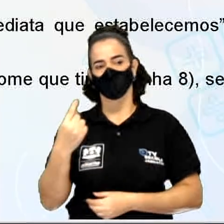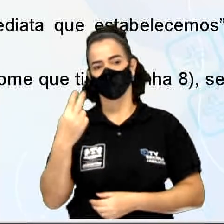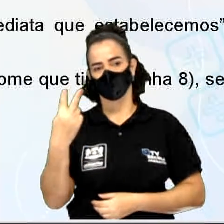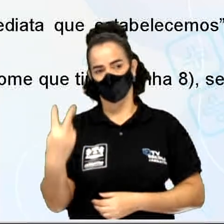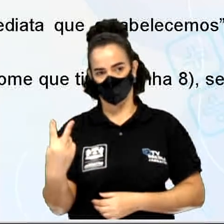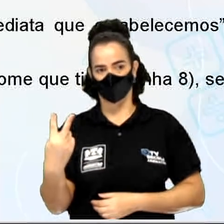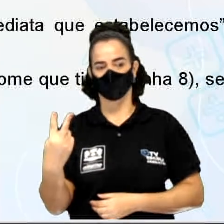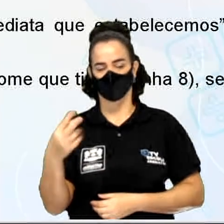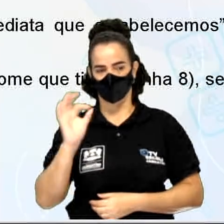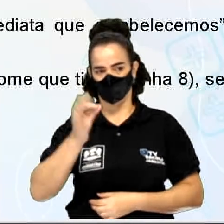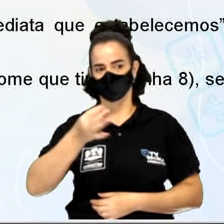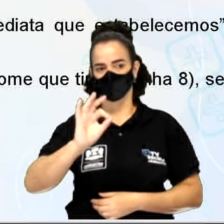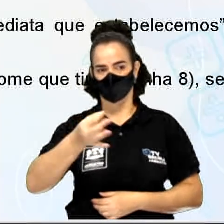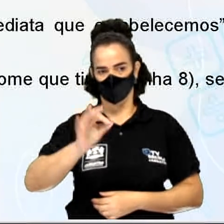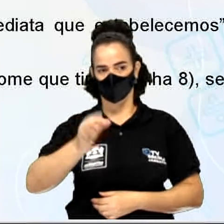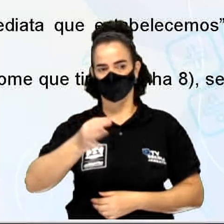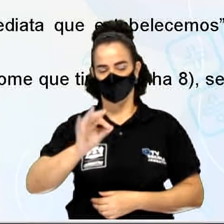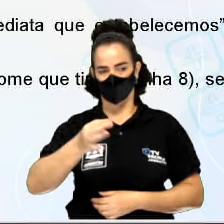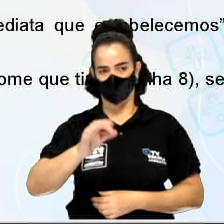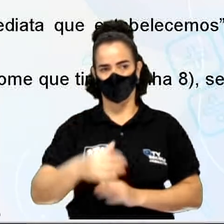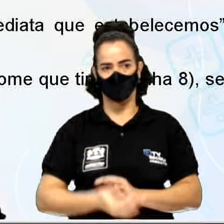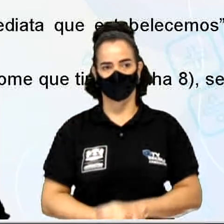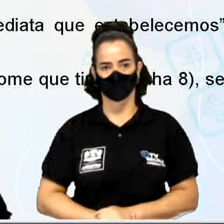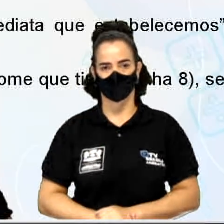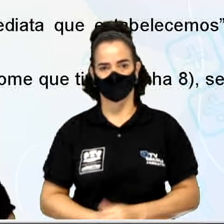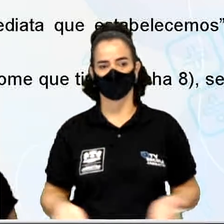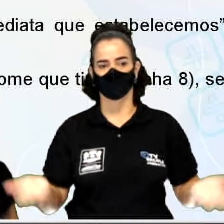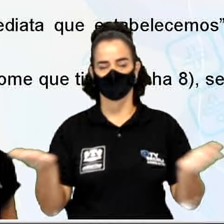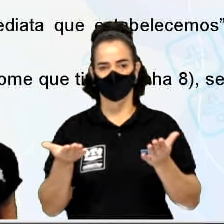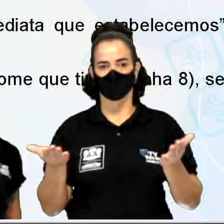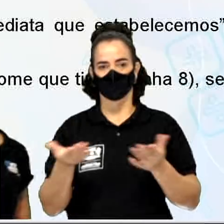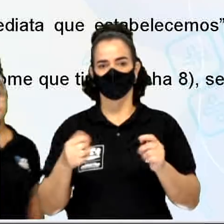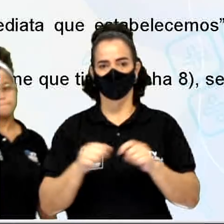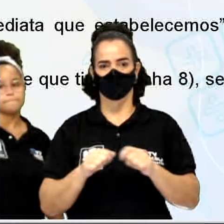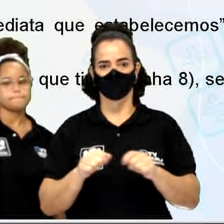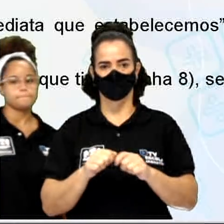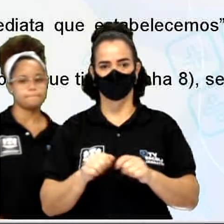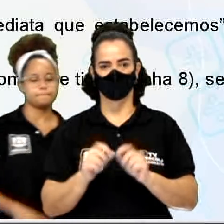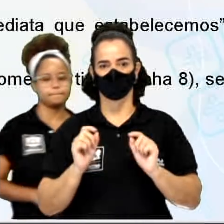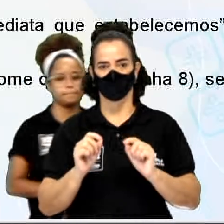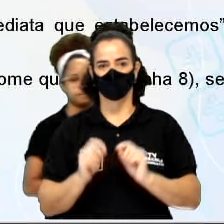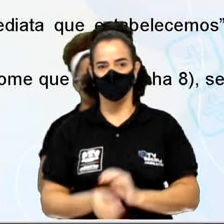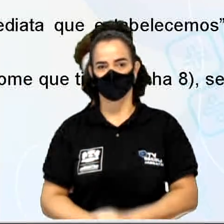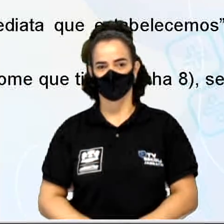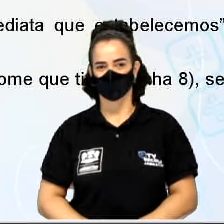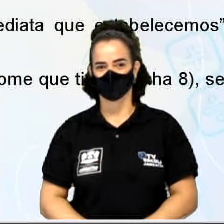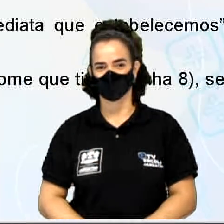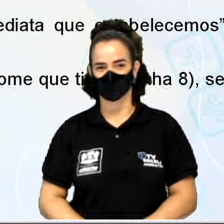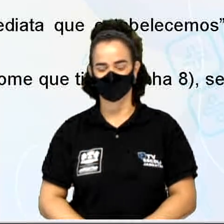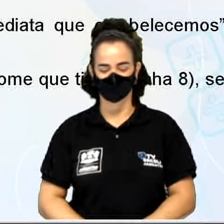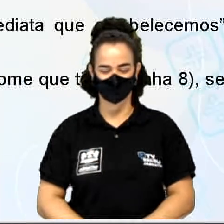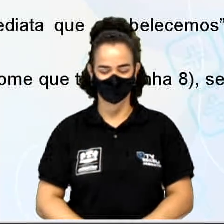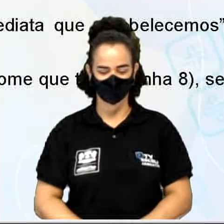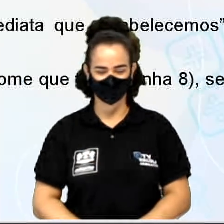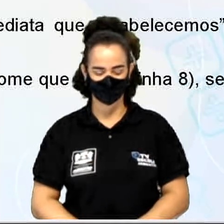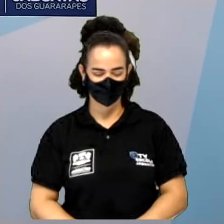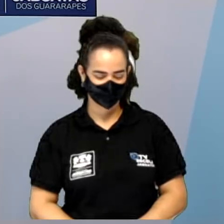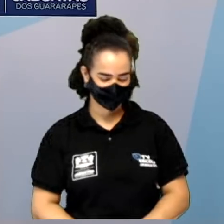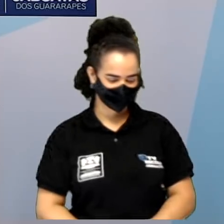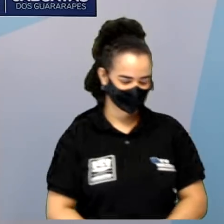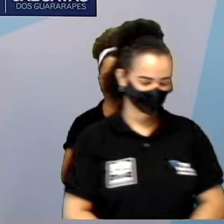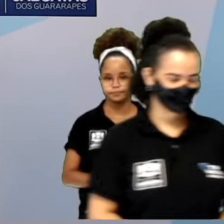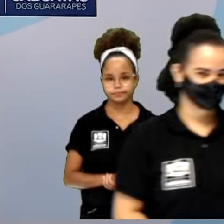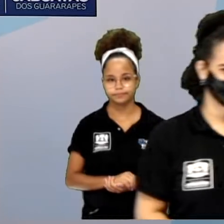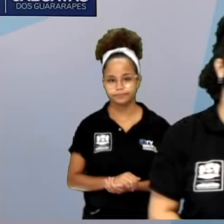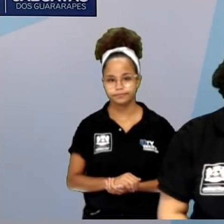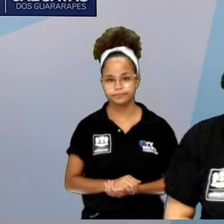2 estão verdadeiros, certo? A gente aqui vai ver o seguinte, ó. Quando ele aplica aqui, ó, o qual retoma o sintagma nominal no dragão,